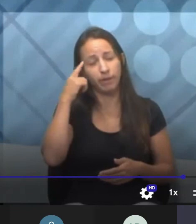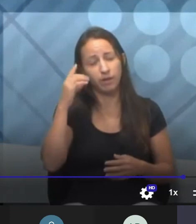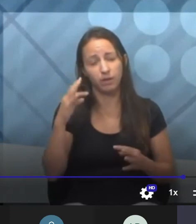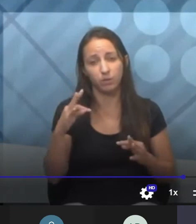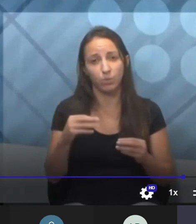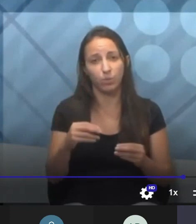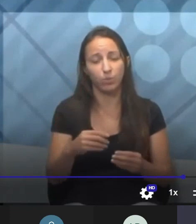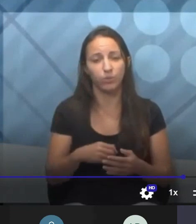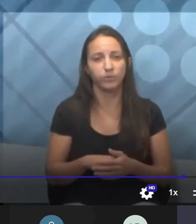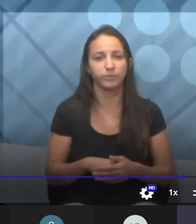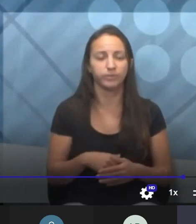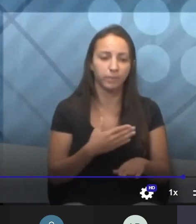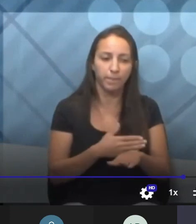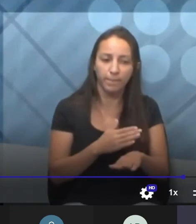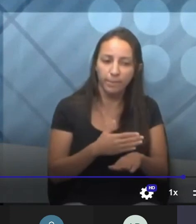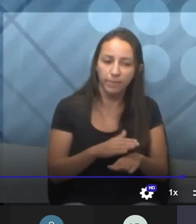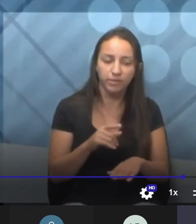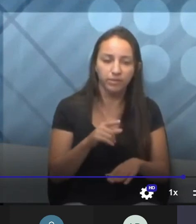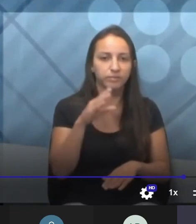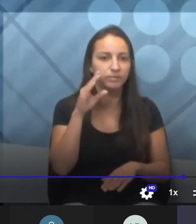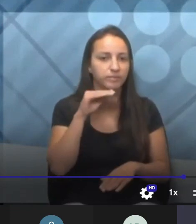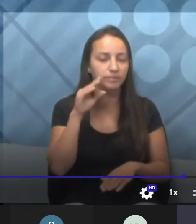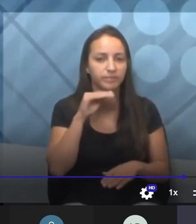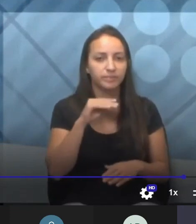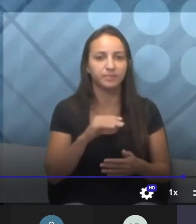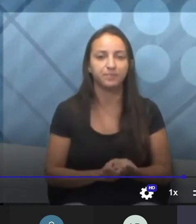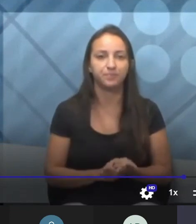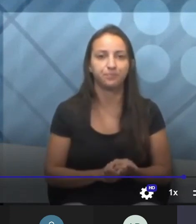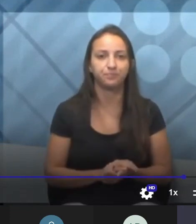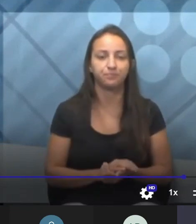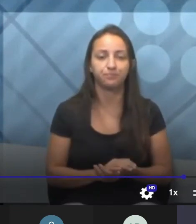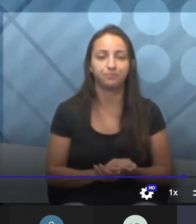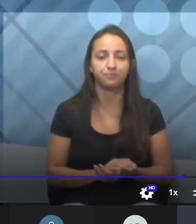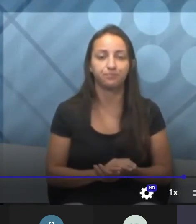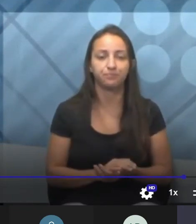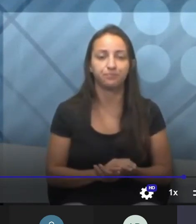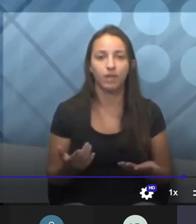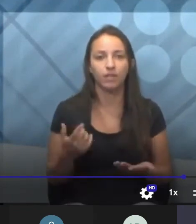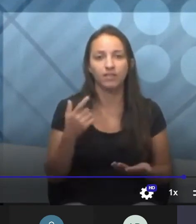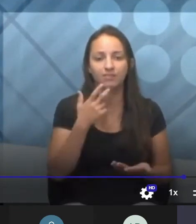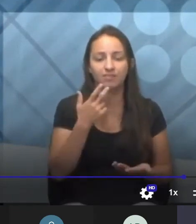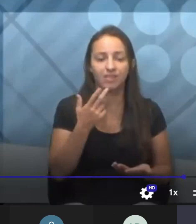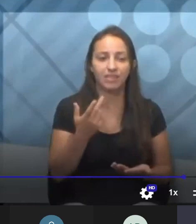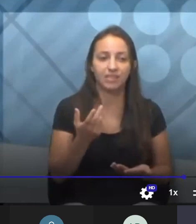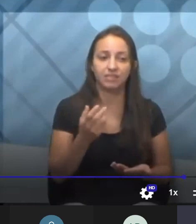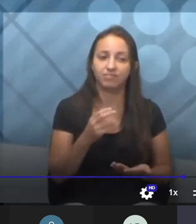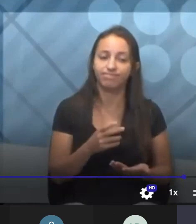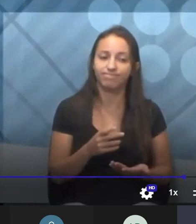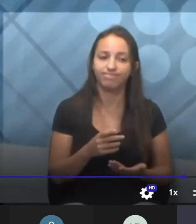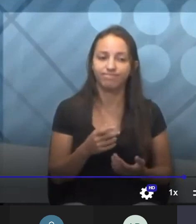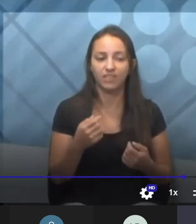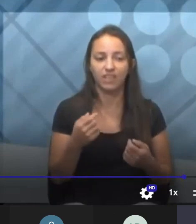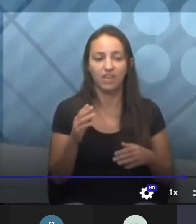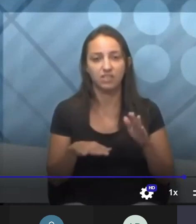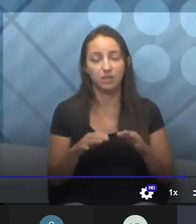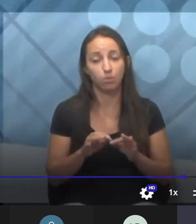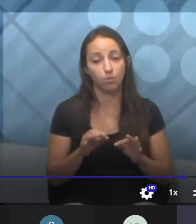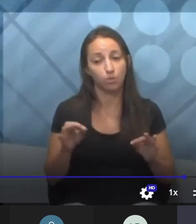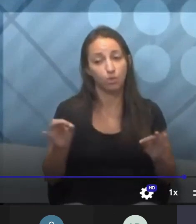pensar se está sendo funcional também para o funcionário. Então, por isso que foi a minha crítica aqui daquele projeto, que eu acho que está muito